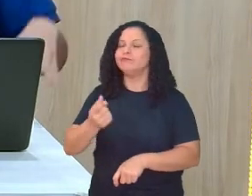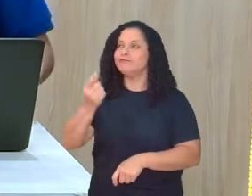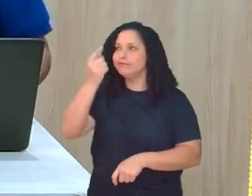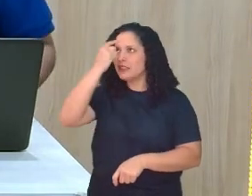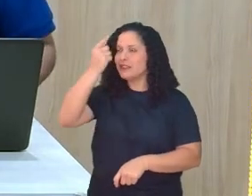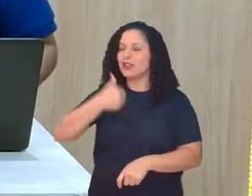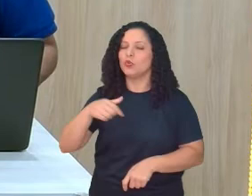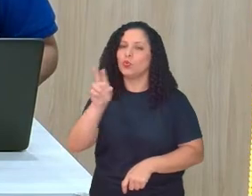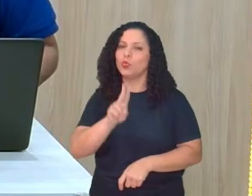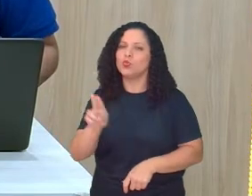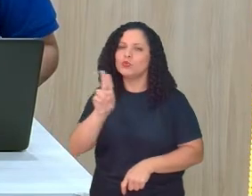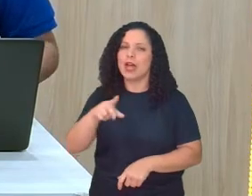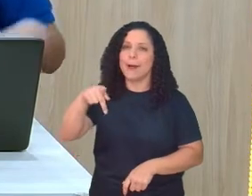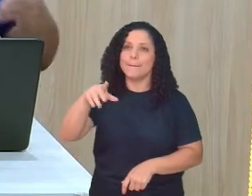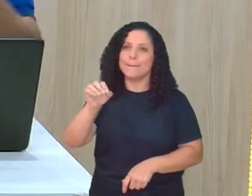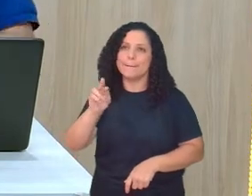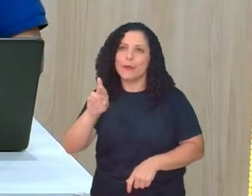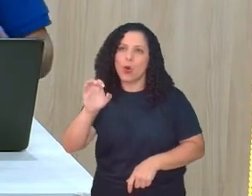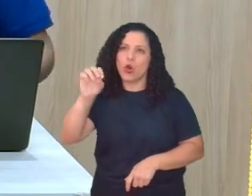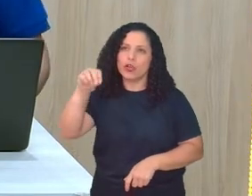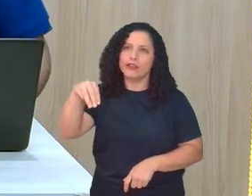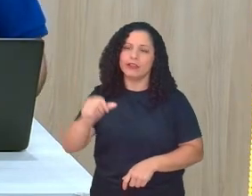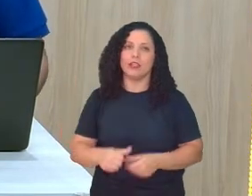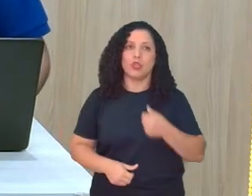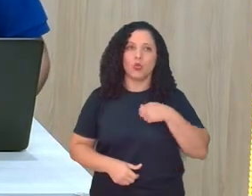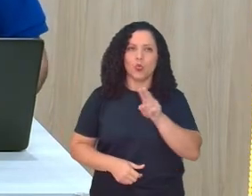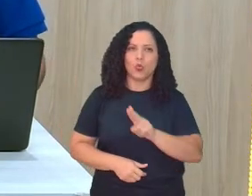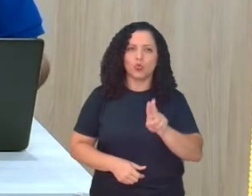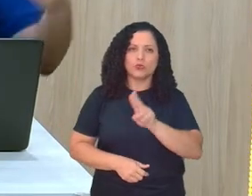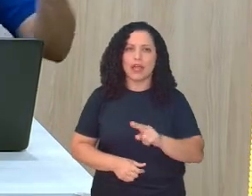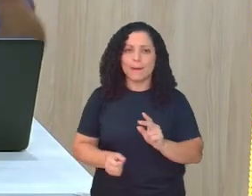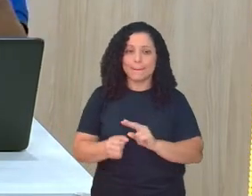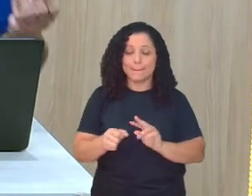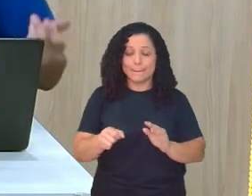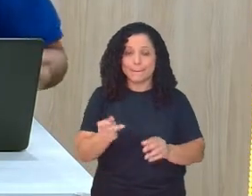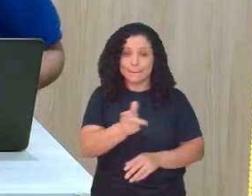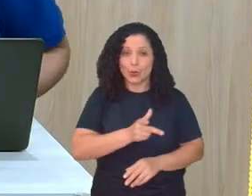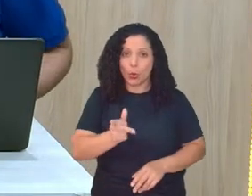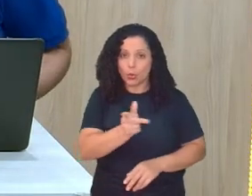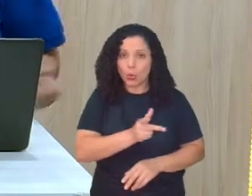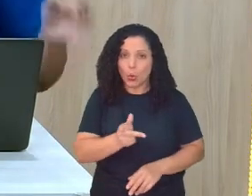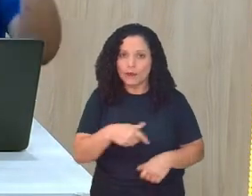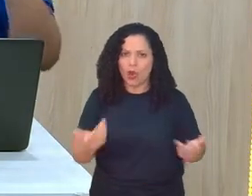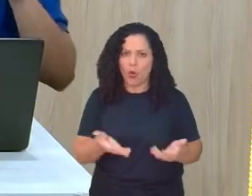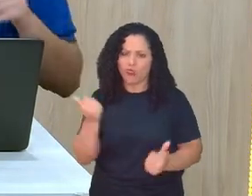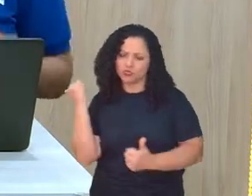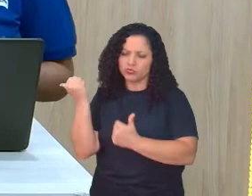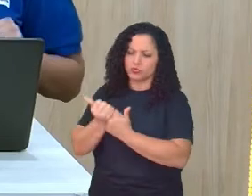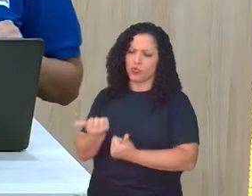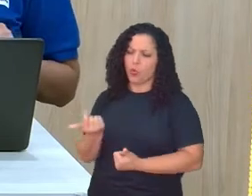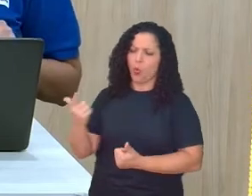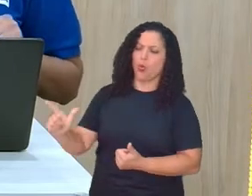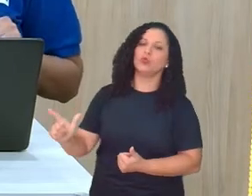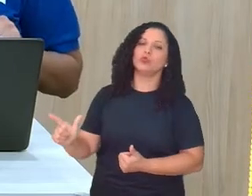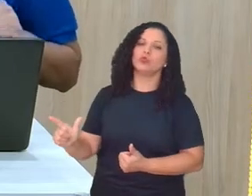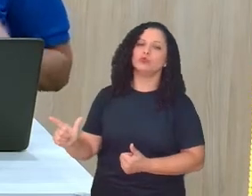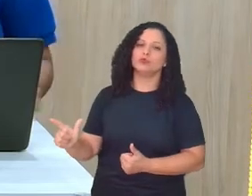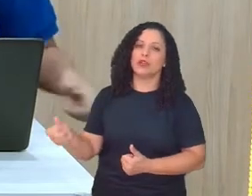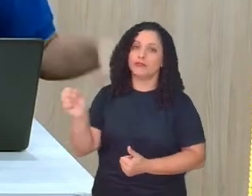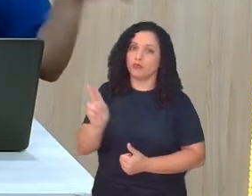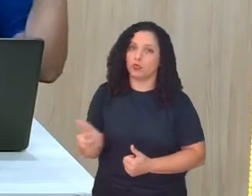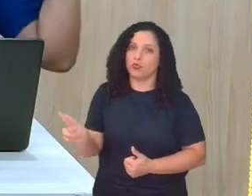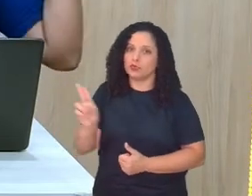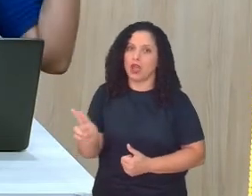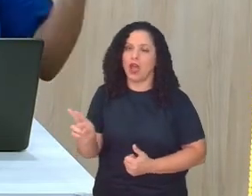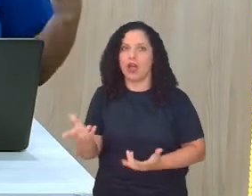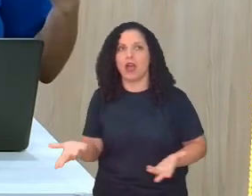usar um porém. Eu uso geralmente um pronome pessoal, vou usar uma elipse, não vou repetir. Vou